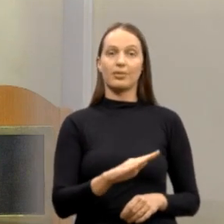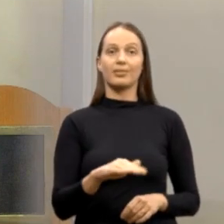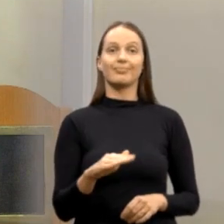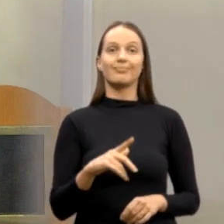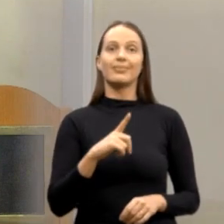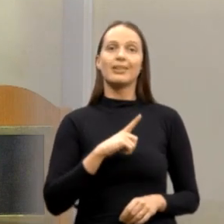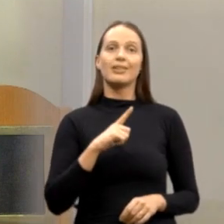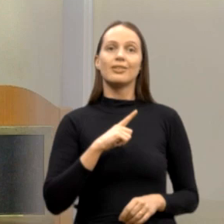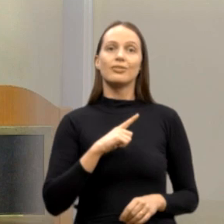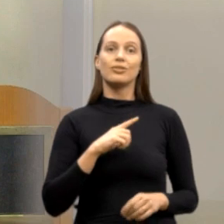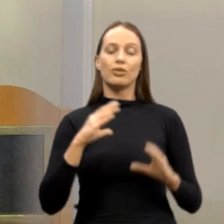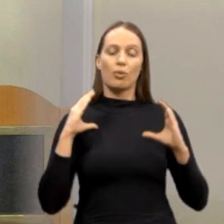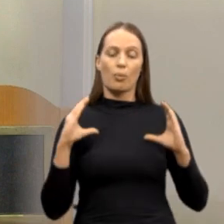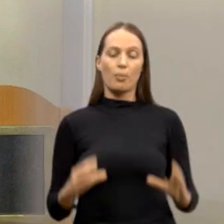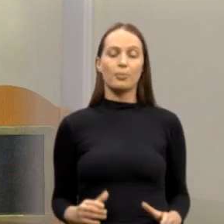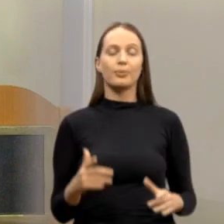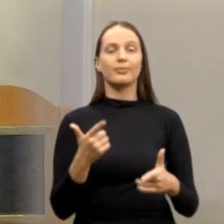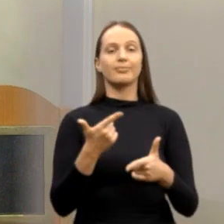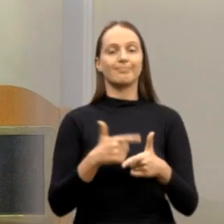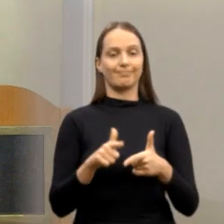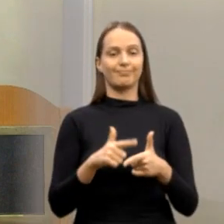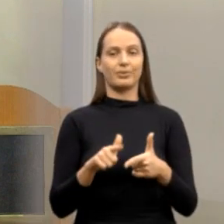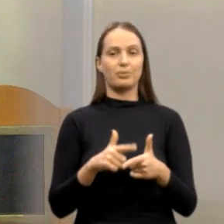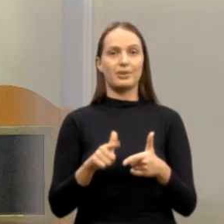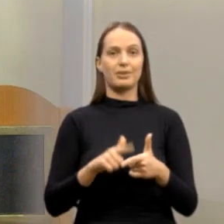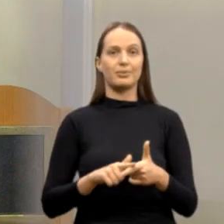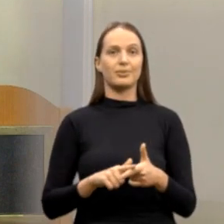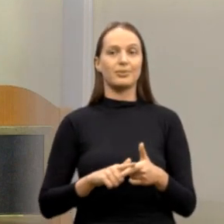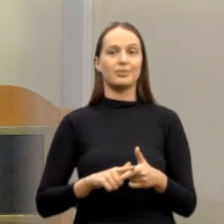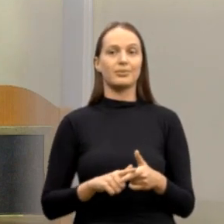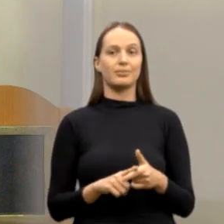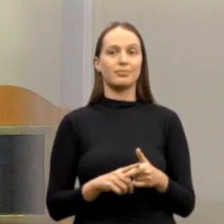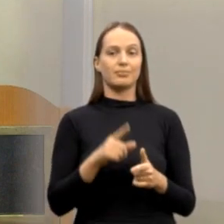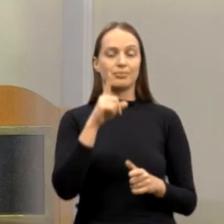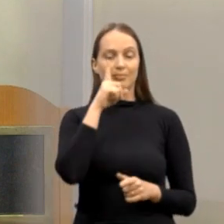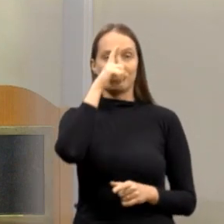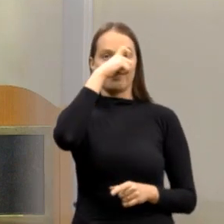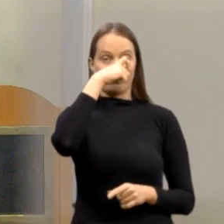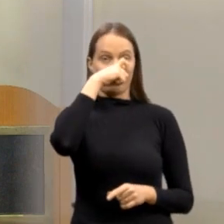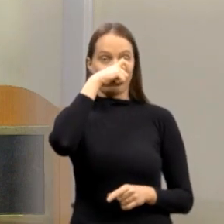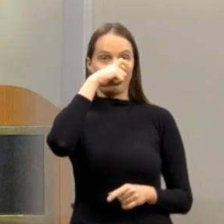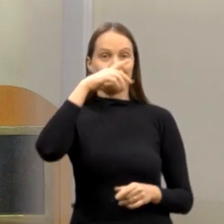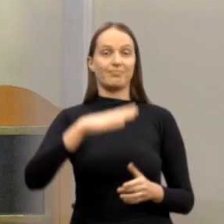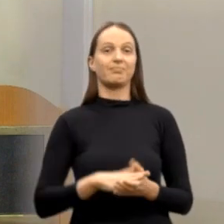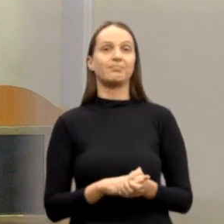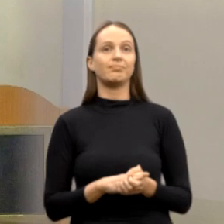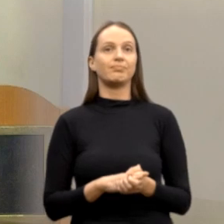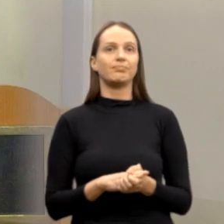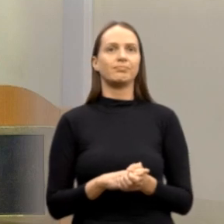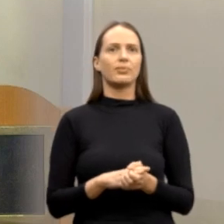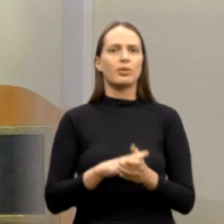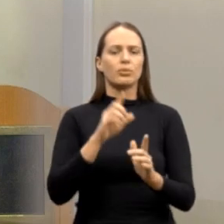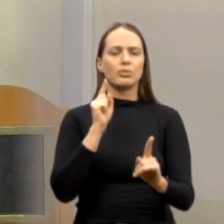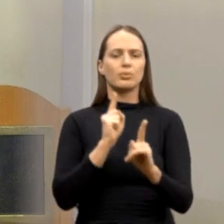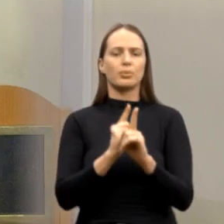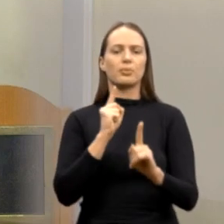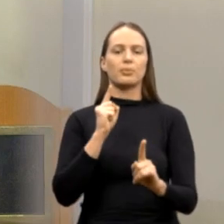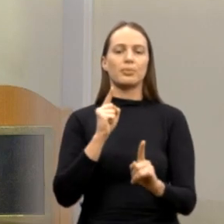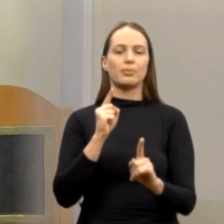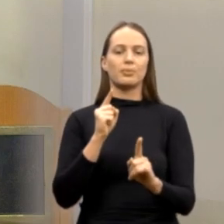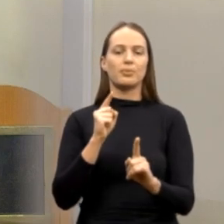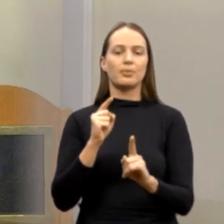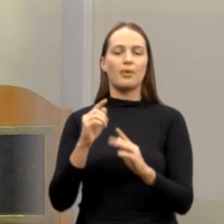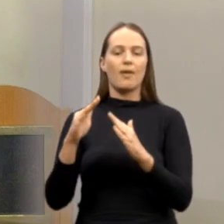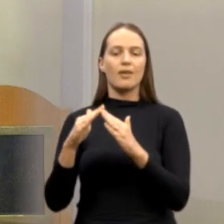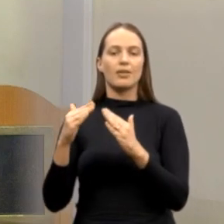comportamentais ele era tão teimoso que quando soube que não poderia mais frequentar o almanaque se socorreu